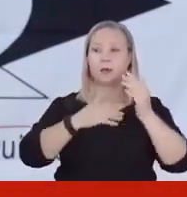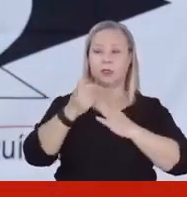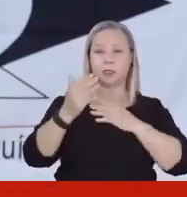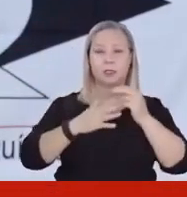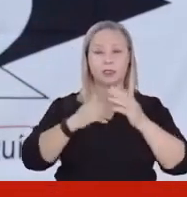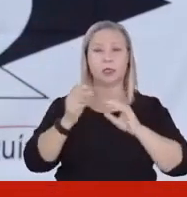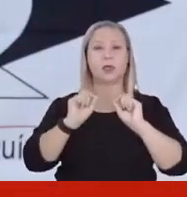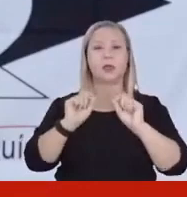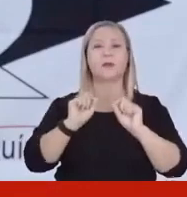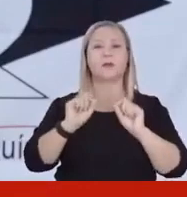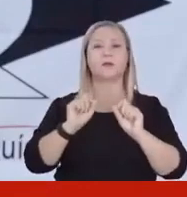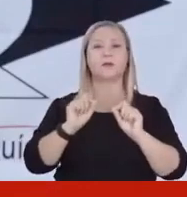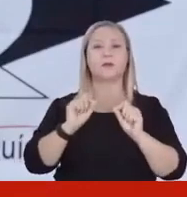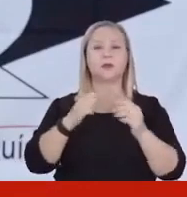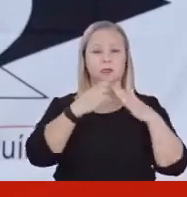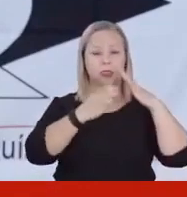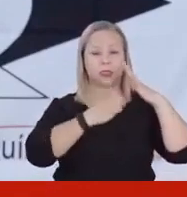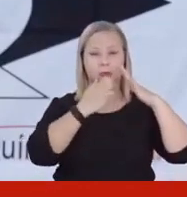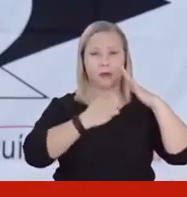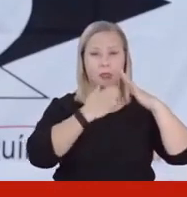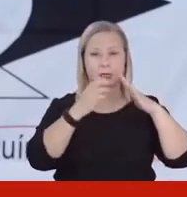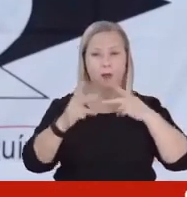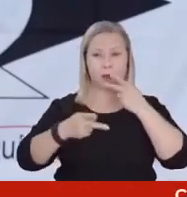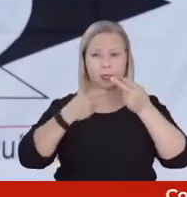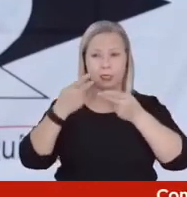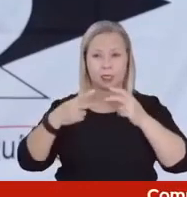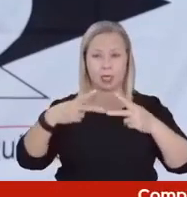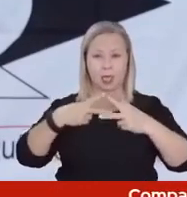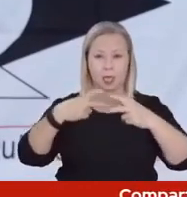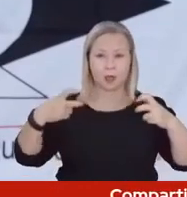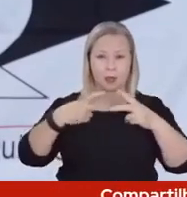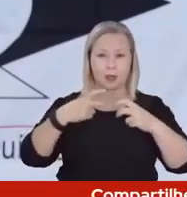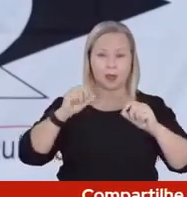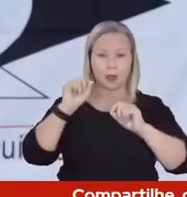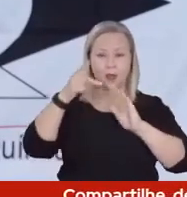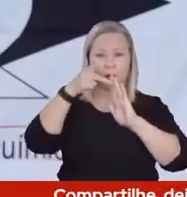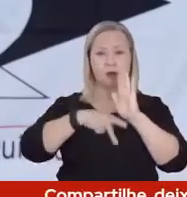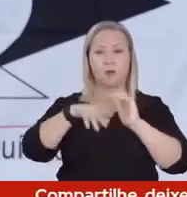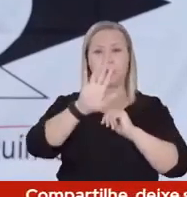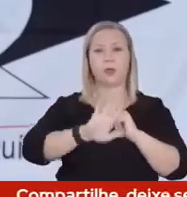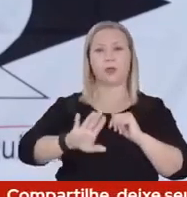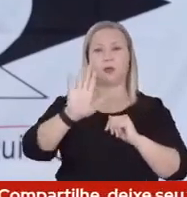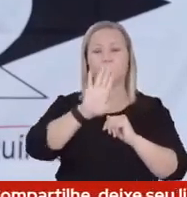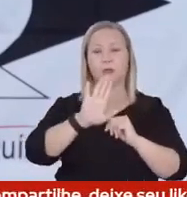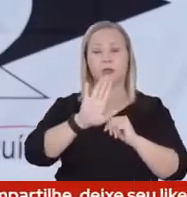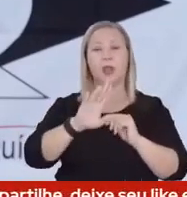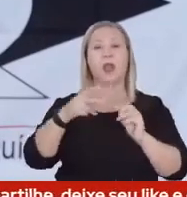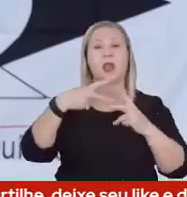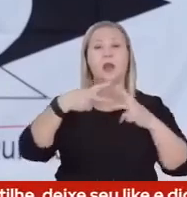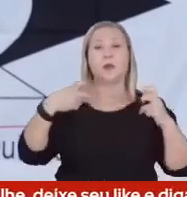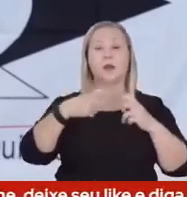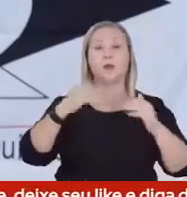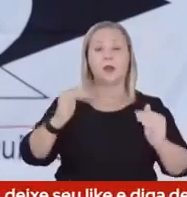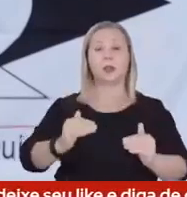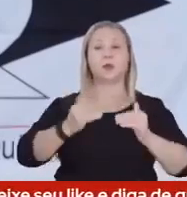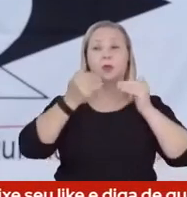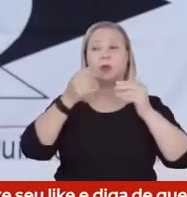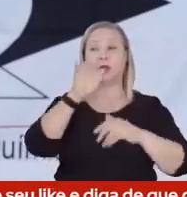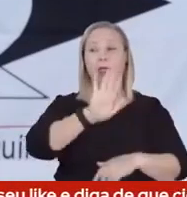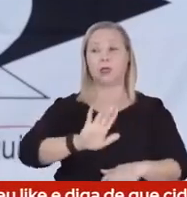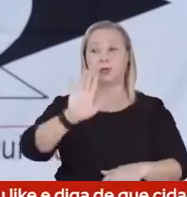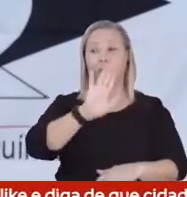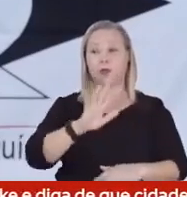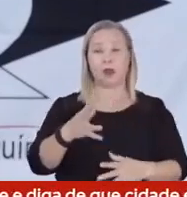a Petrobras é parte do projeto nacional, a Petrobras é parte da soberania nacional e nós não vamos abrir mão de